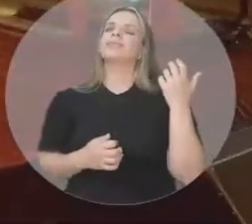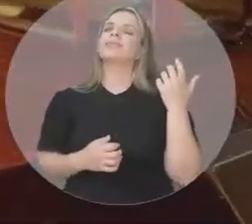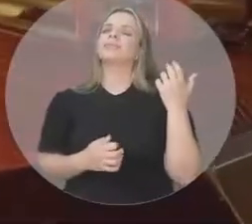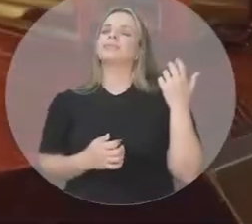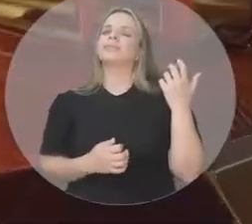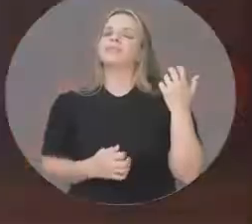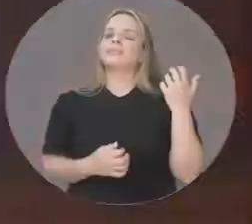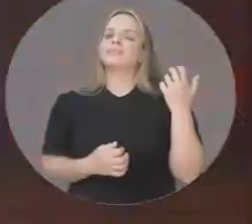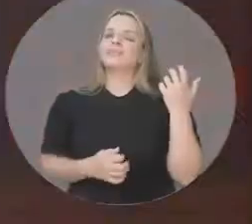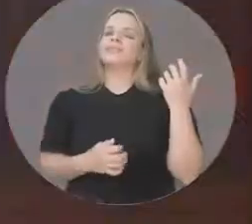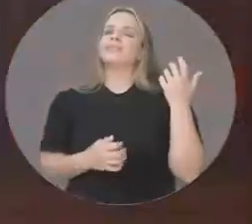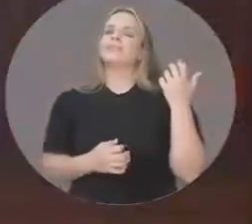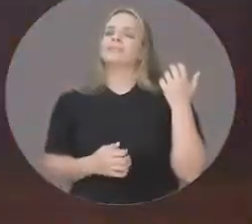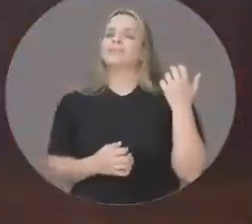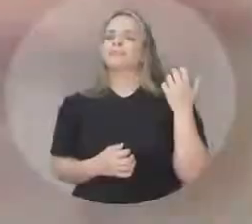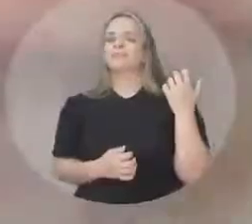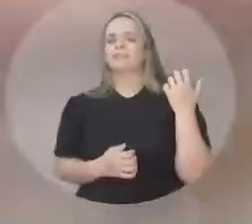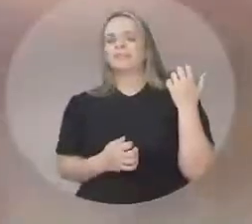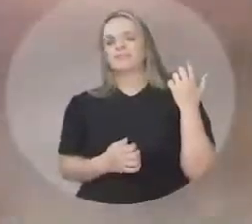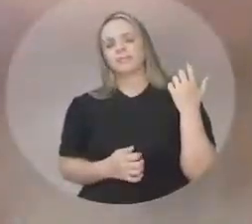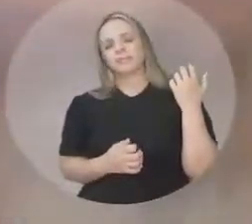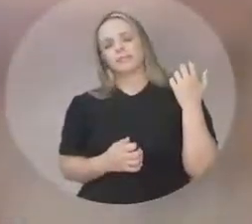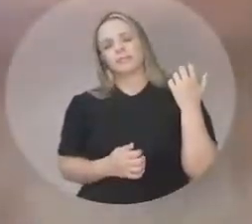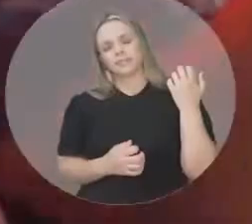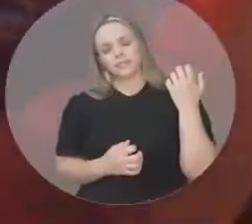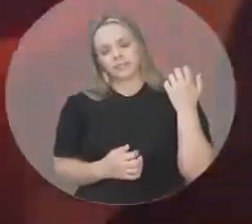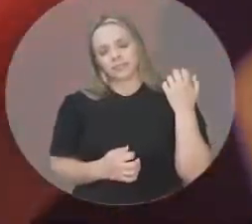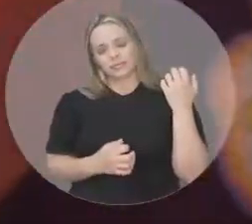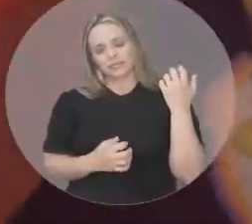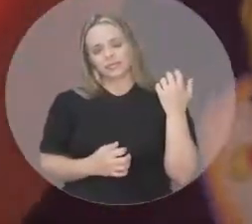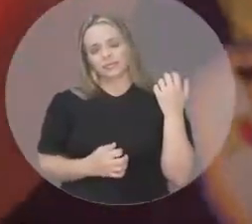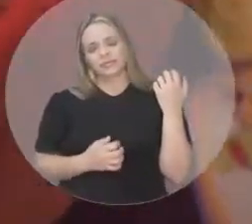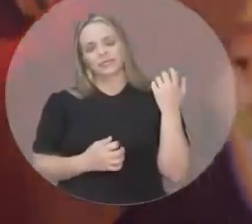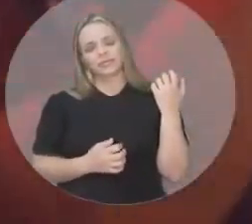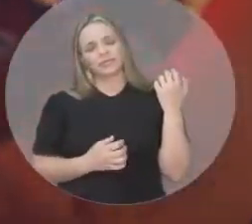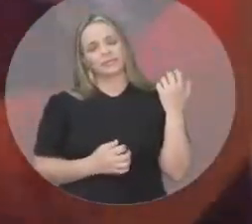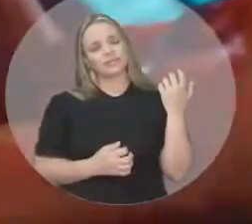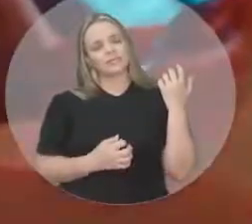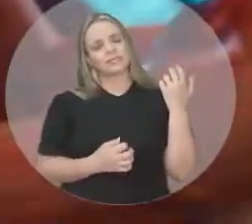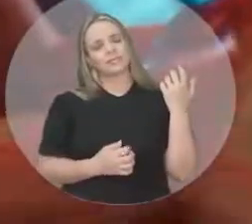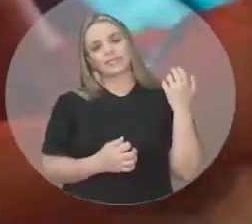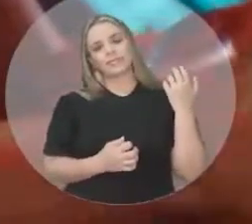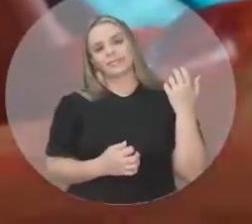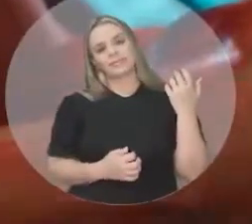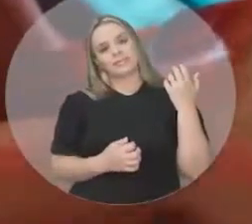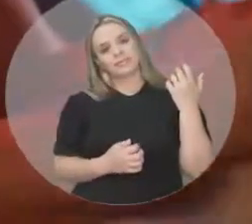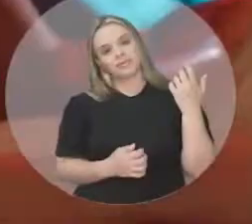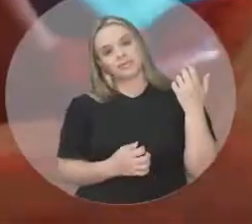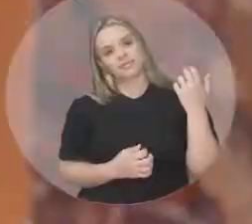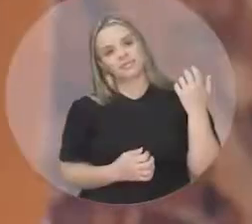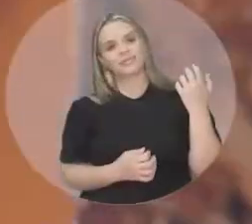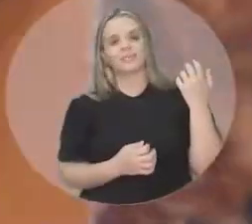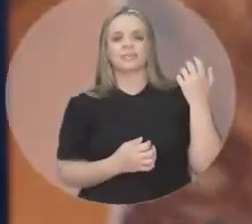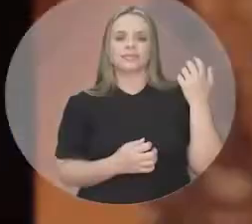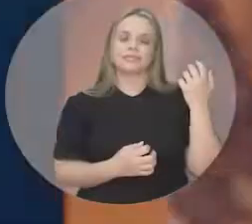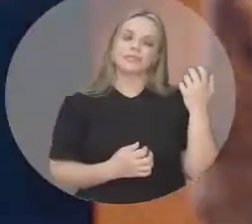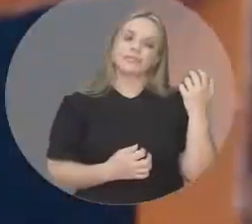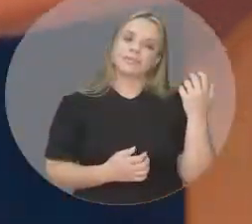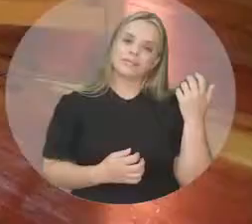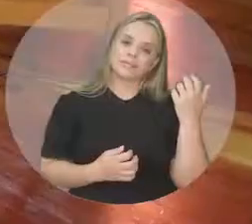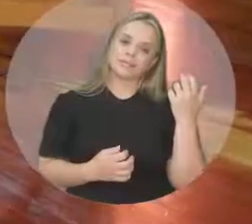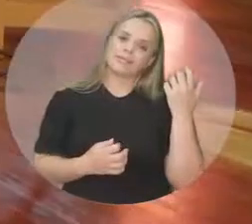popular. Este é nosso siriri, com o amor do nosso povo, vamos todos na andaia. Andaia, andaia, vamos todos na